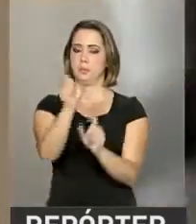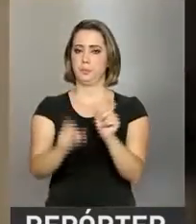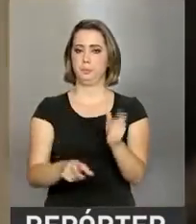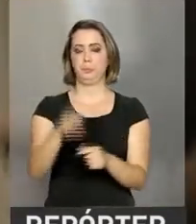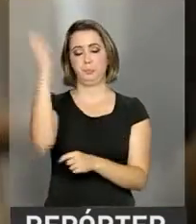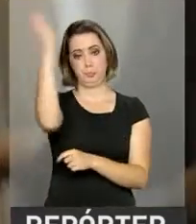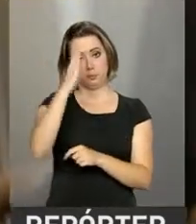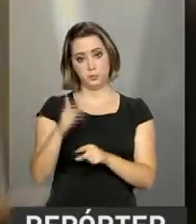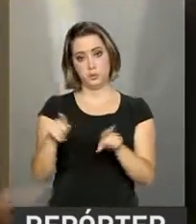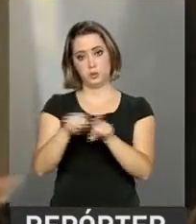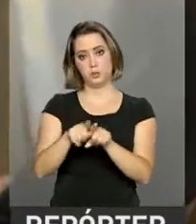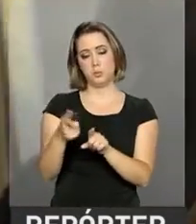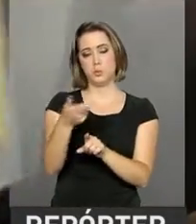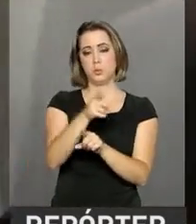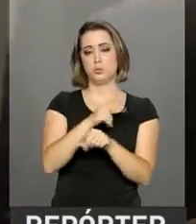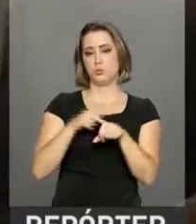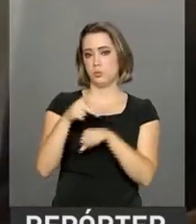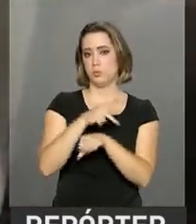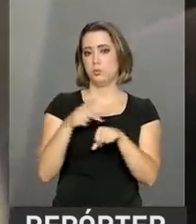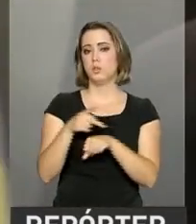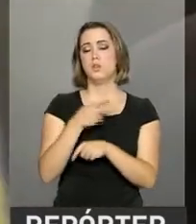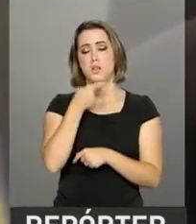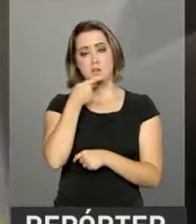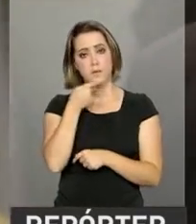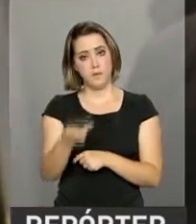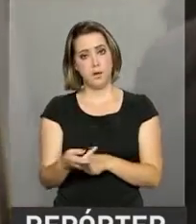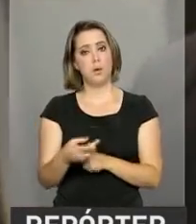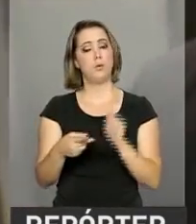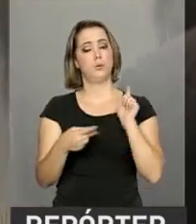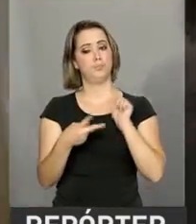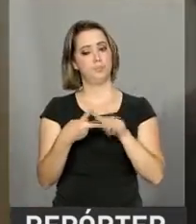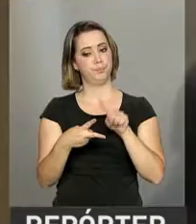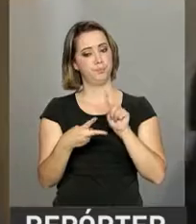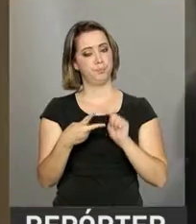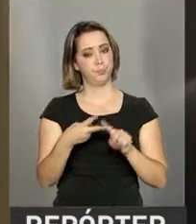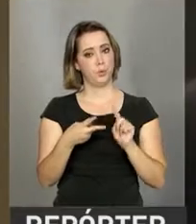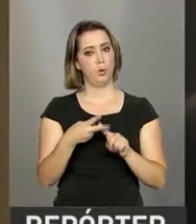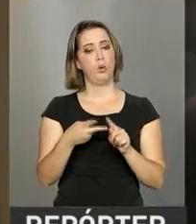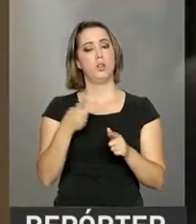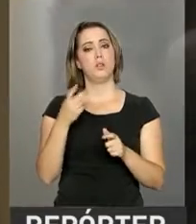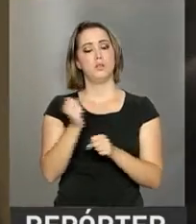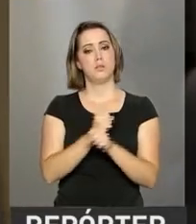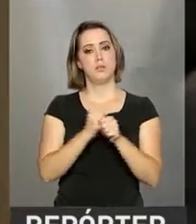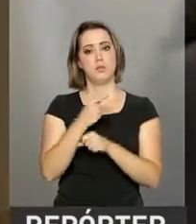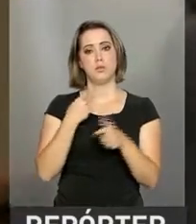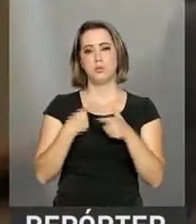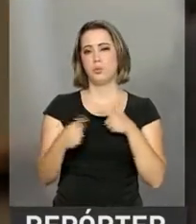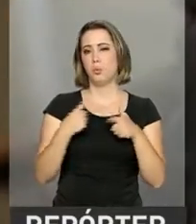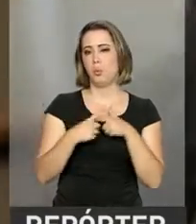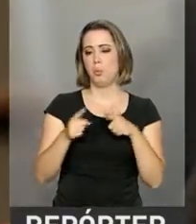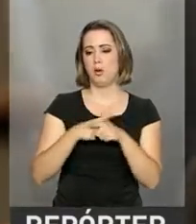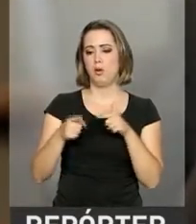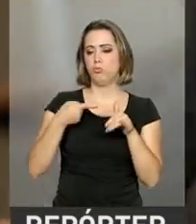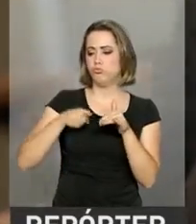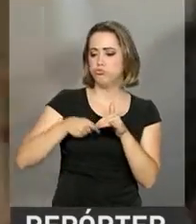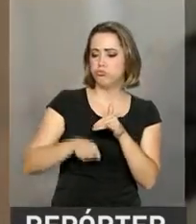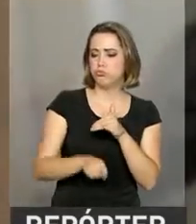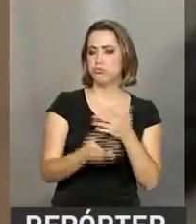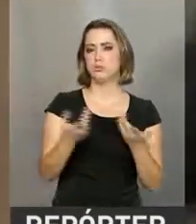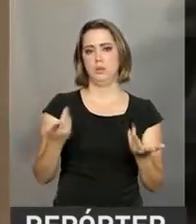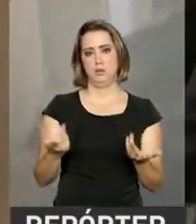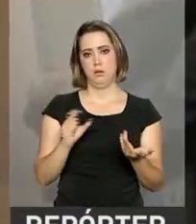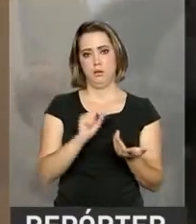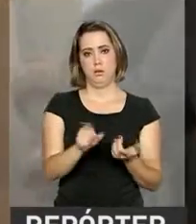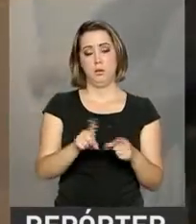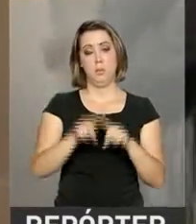O ministro explicou que o país ainda vive sob o efeito de 2 anos de recessão causada pela crise mais aguda da nossa história, mas